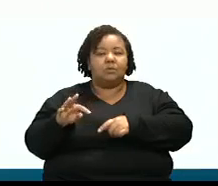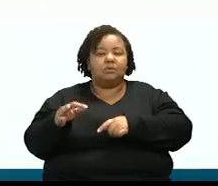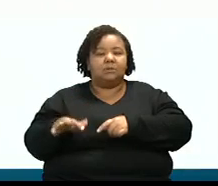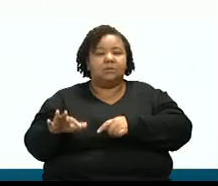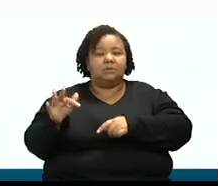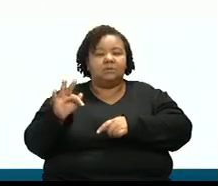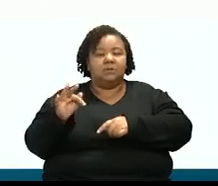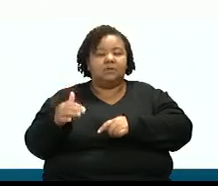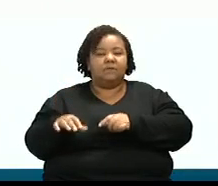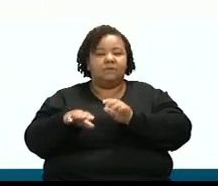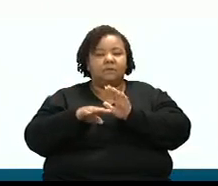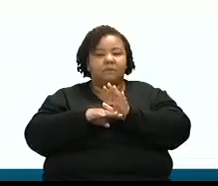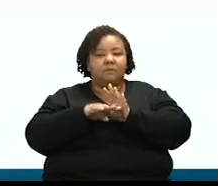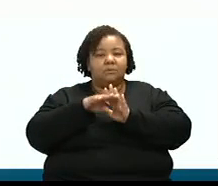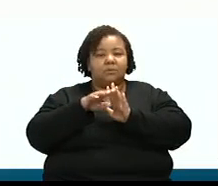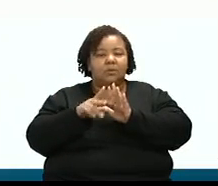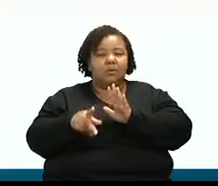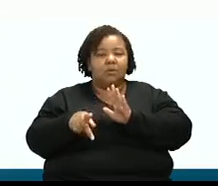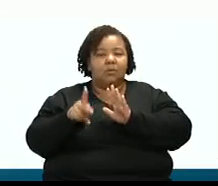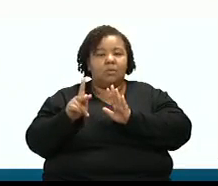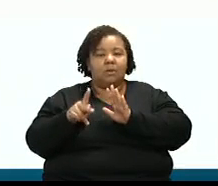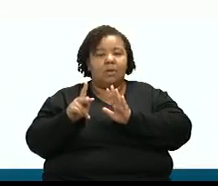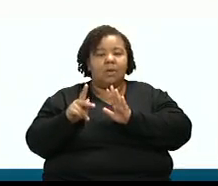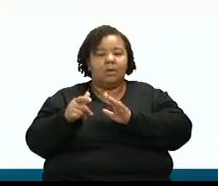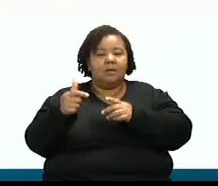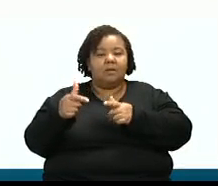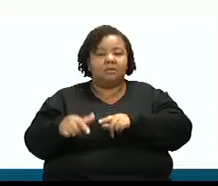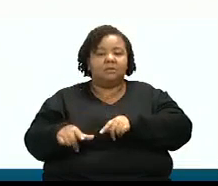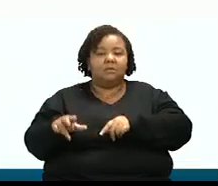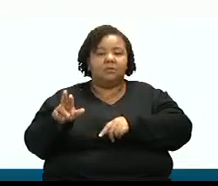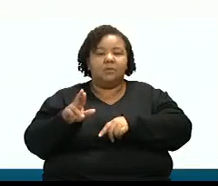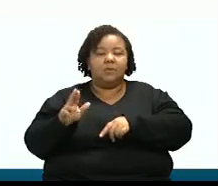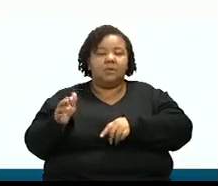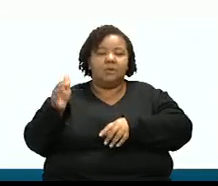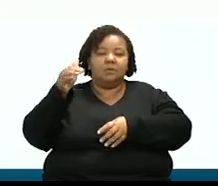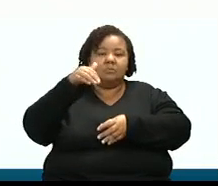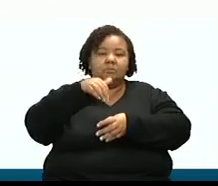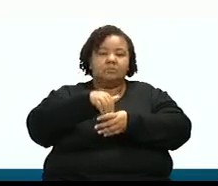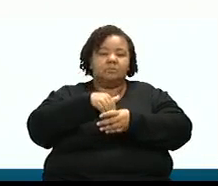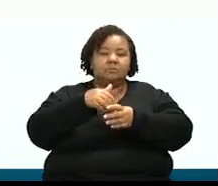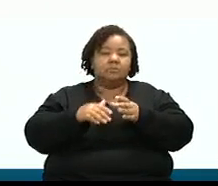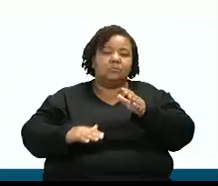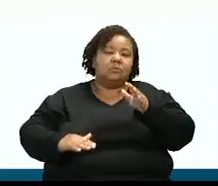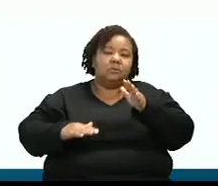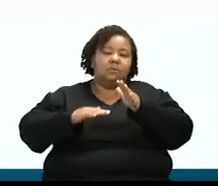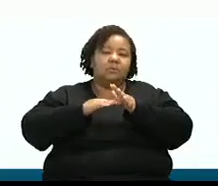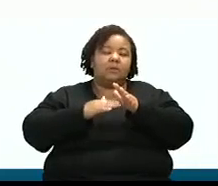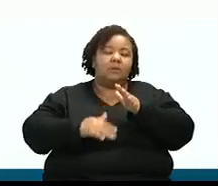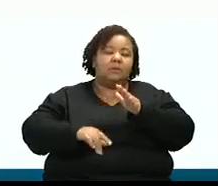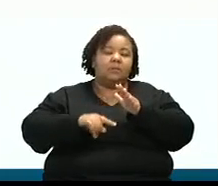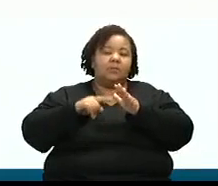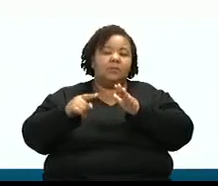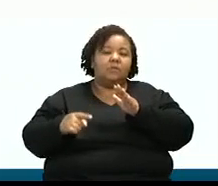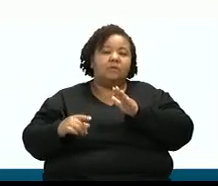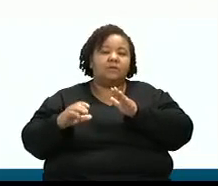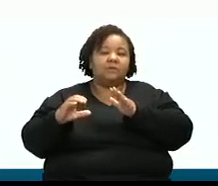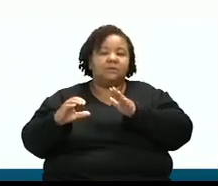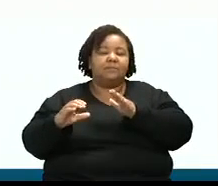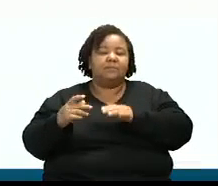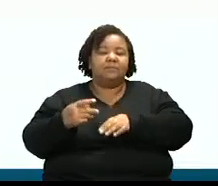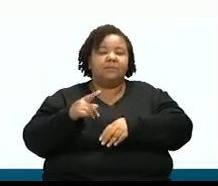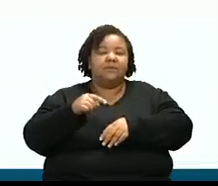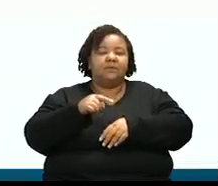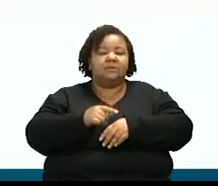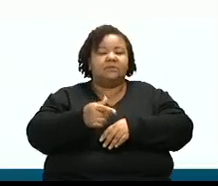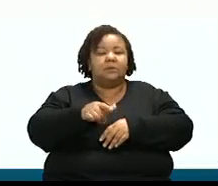escalar com esse vetor k sobre a região R, que é o interior, a região limitada pela curva C. Então, essa é